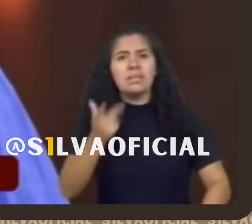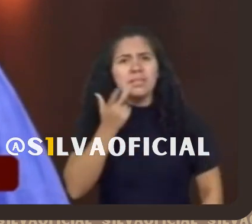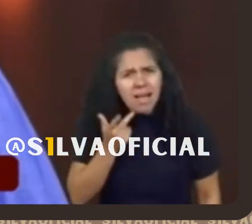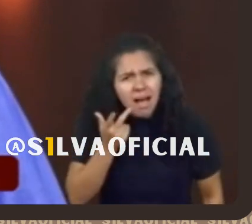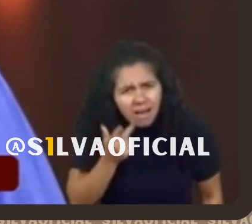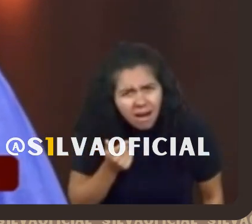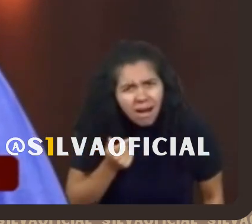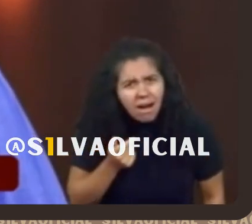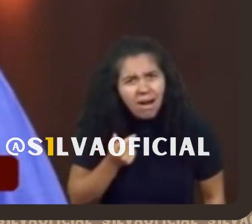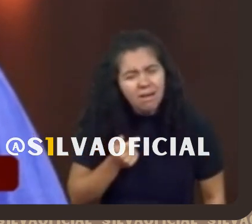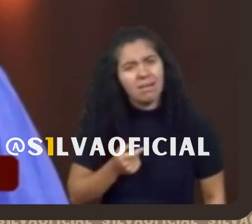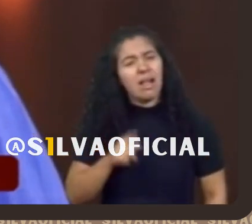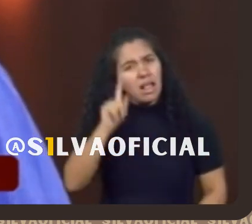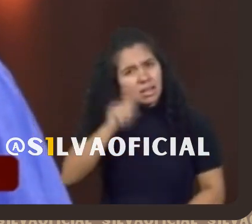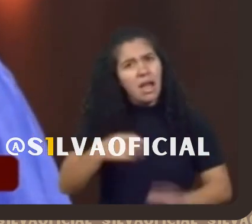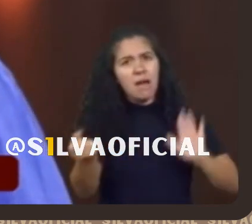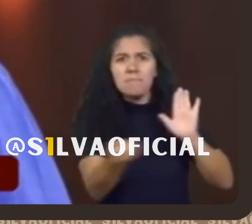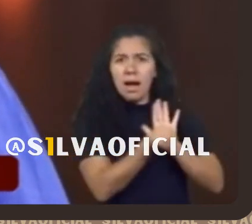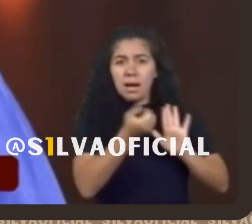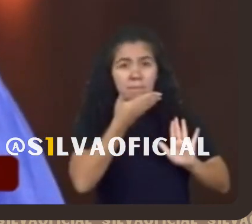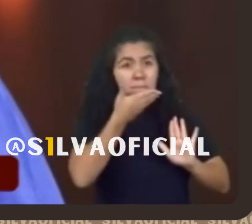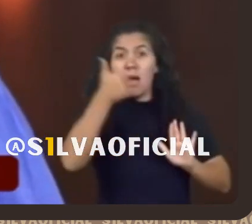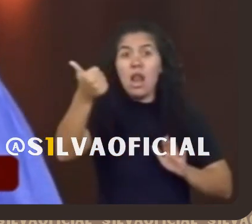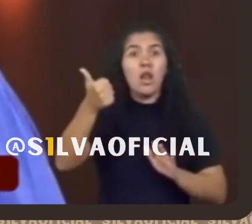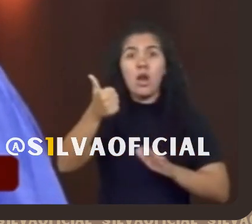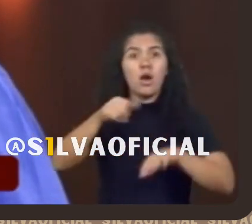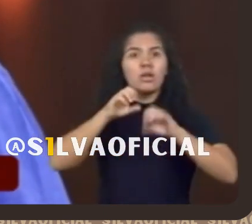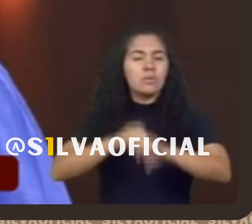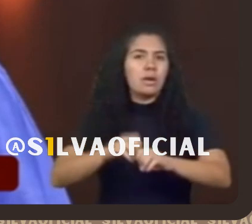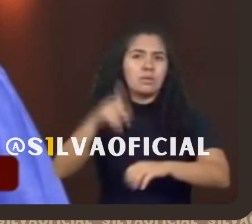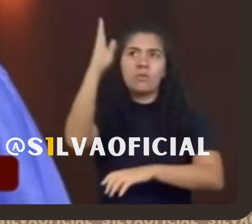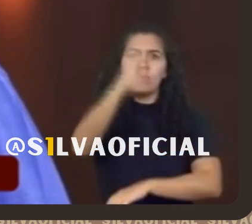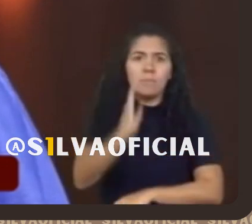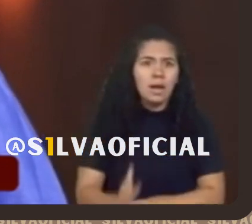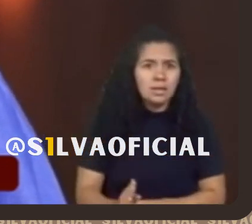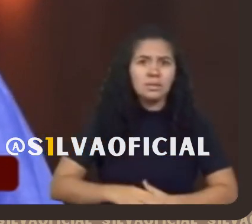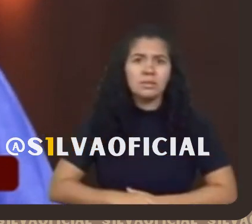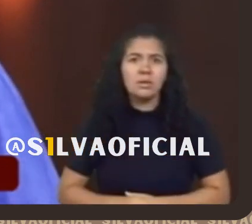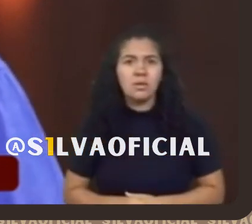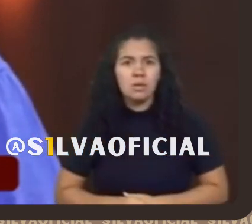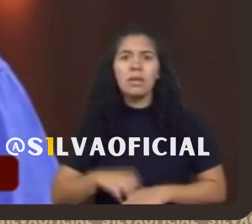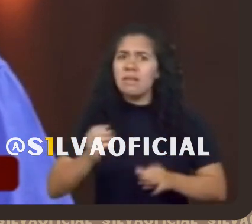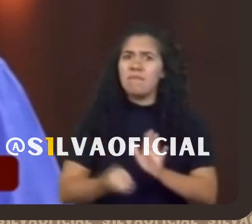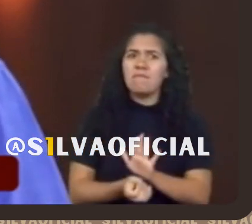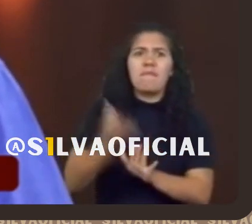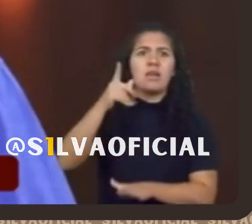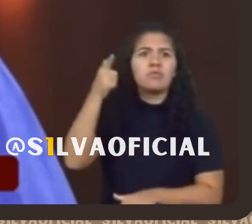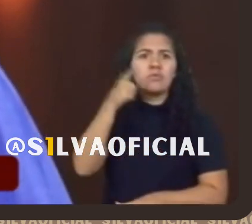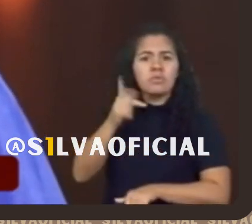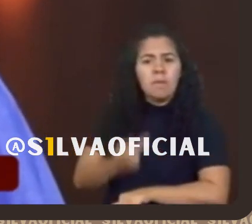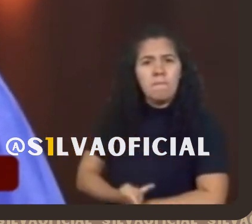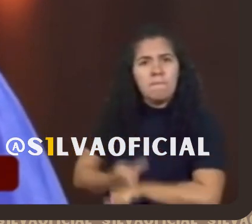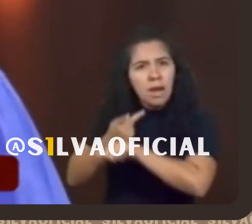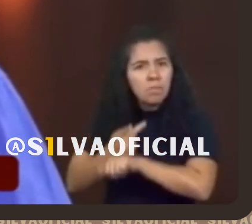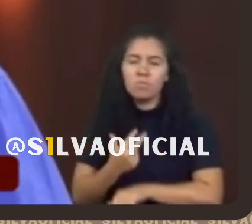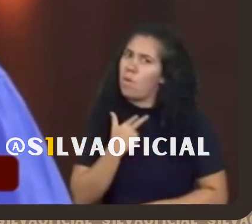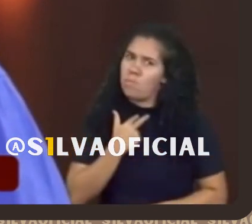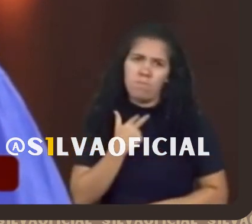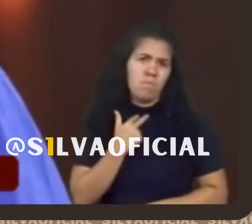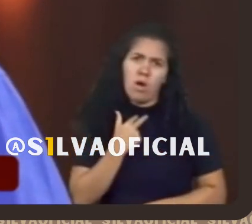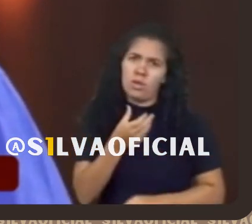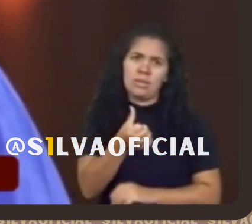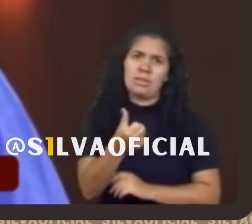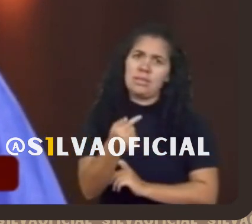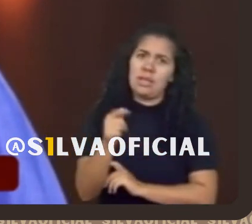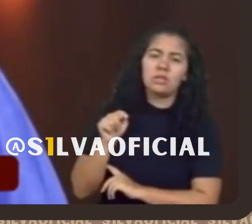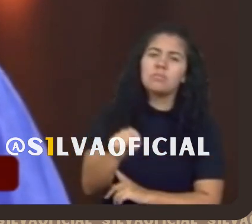símbolo do melhor educação desse país e muitas vezes sabe foi premiado não pode ter 67.000 vocês tem que procurar Caixa para